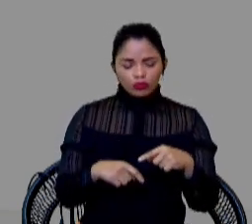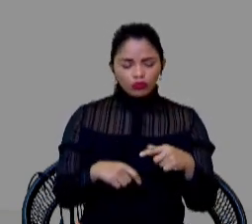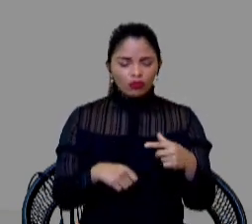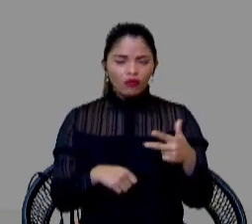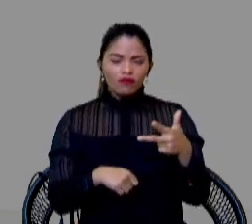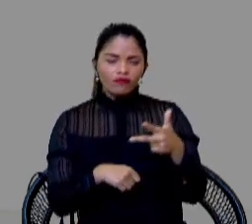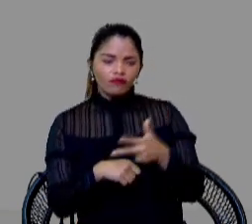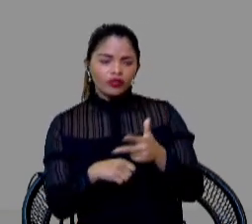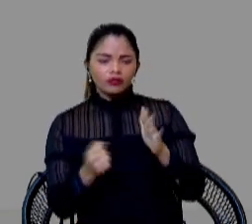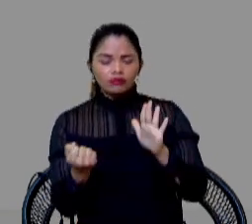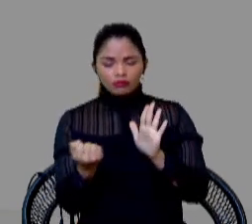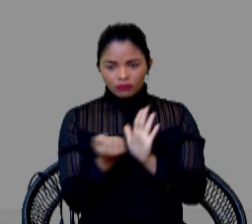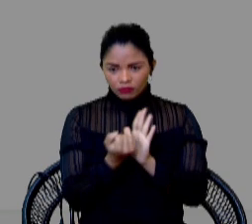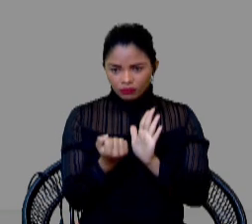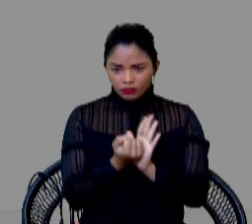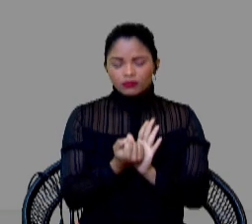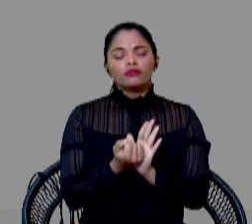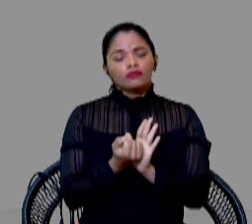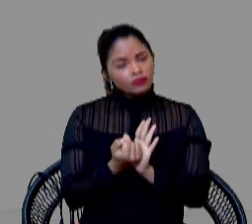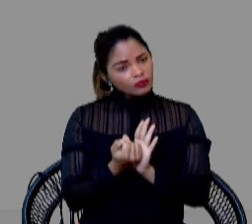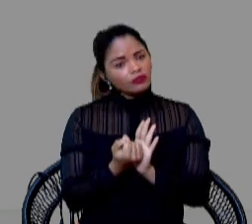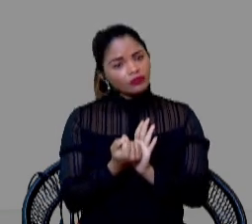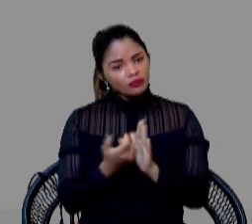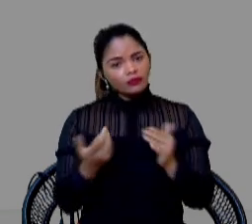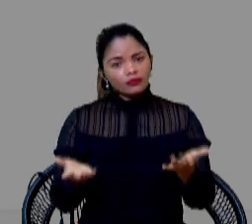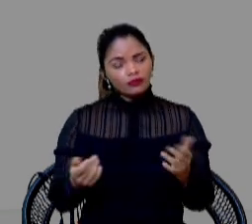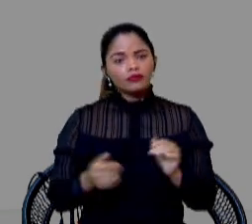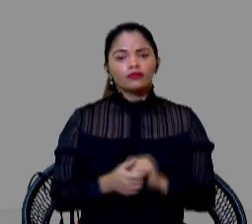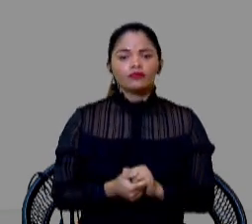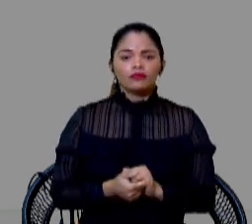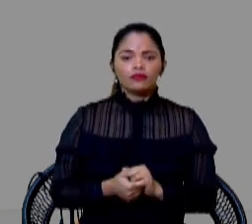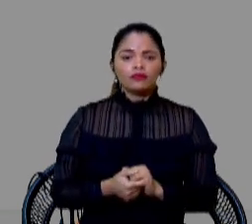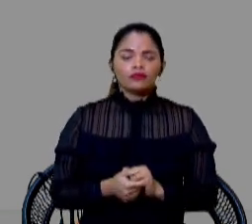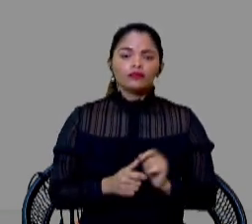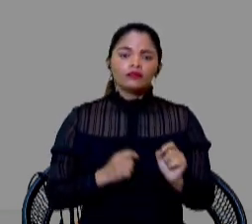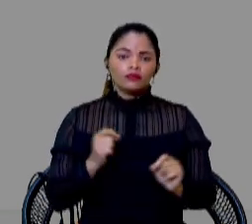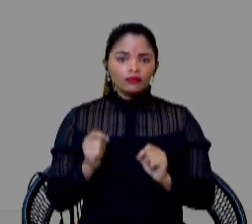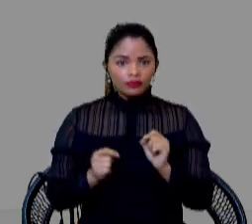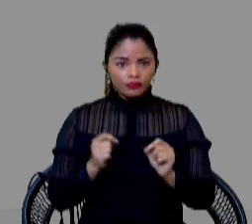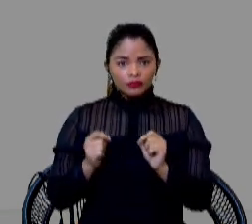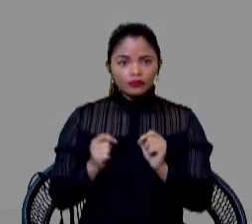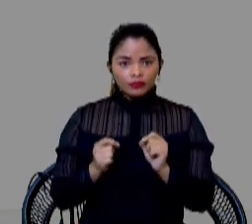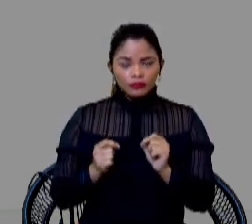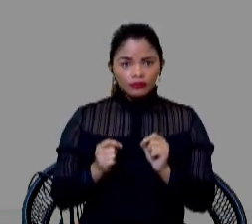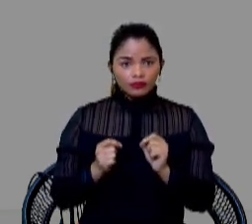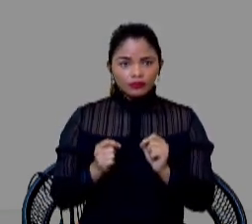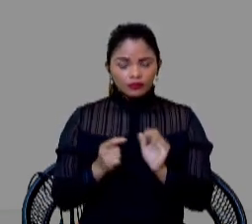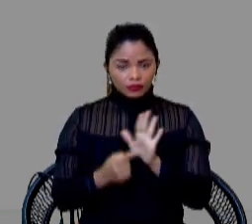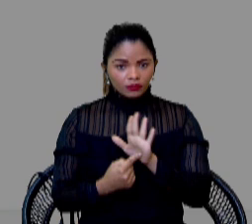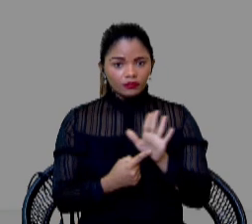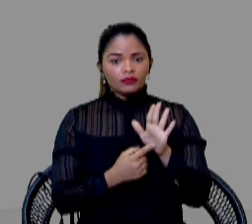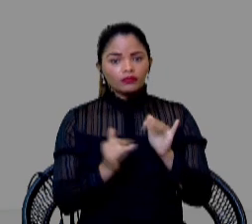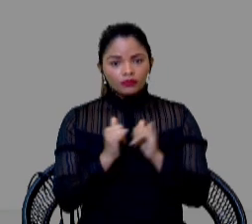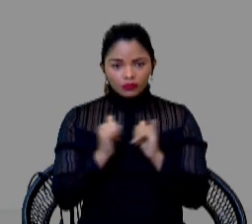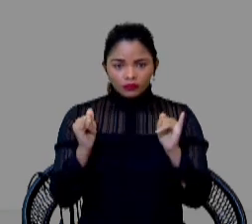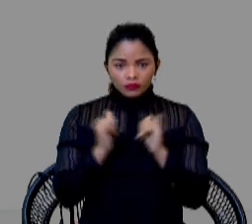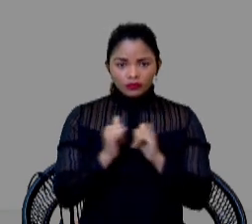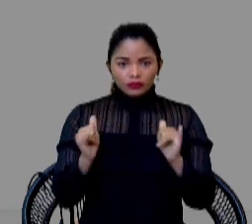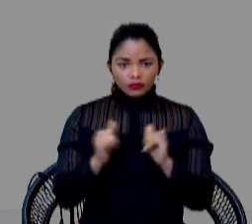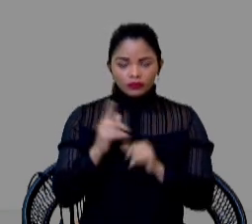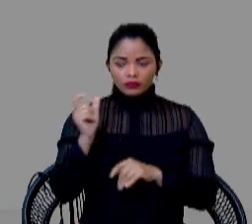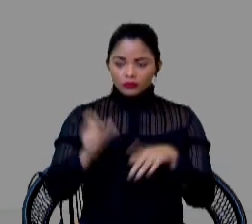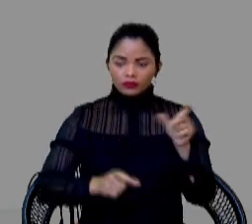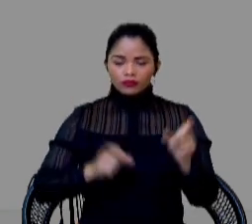marca. Visualizações de vídeo, tá? Que nada mais é do que ele vai expor o anúncio para pessoas